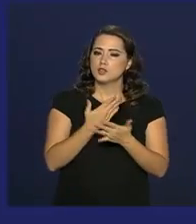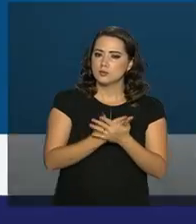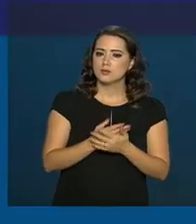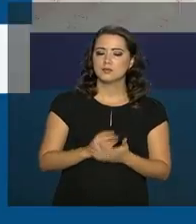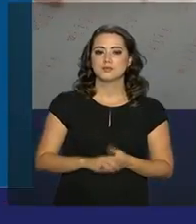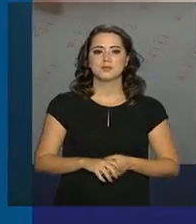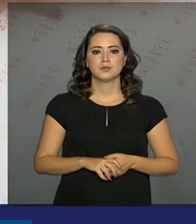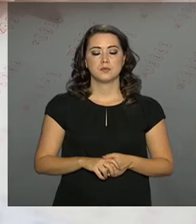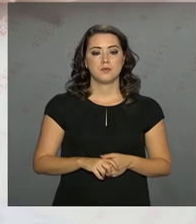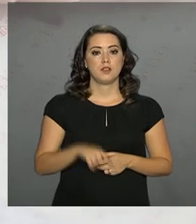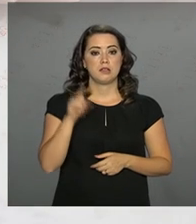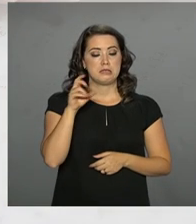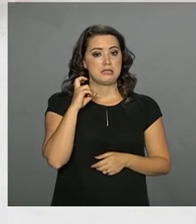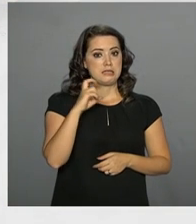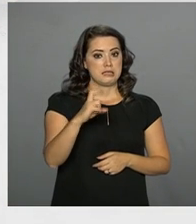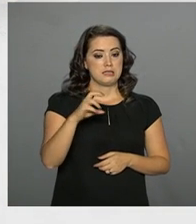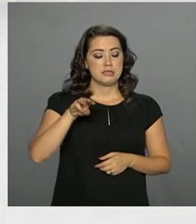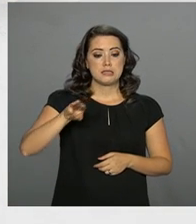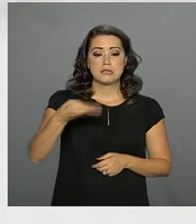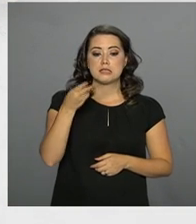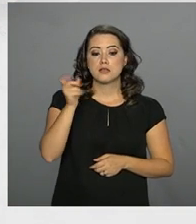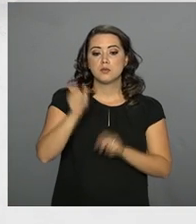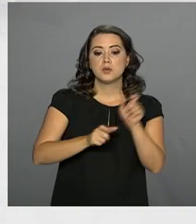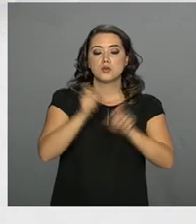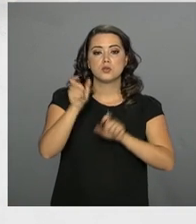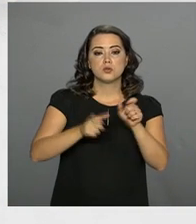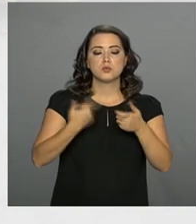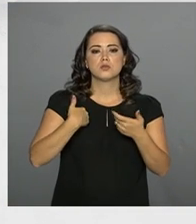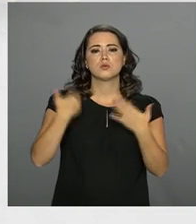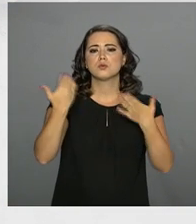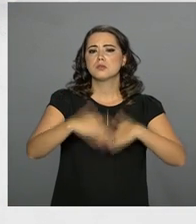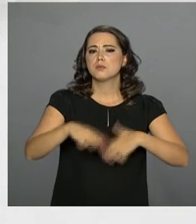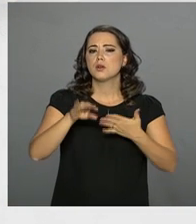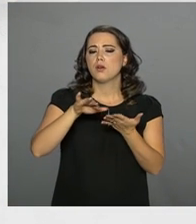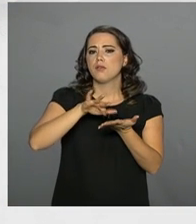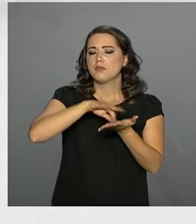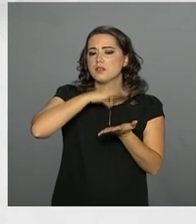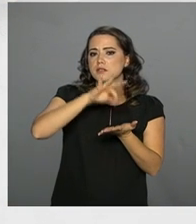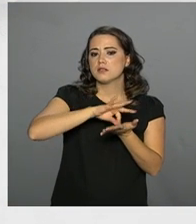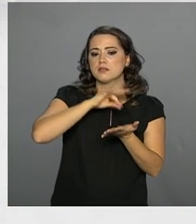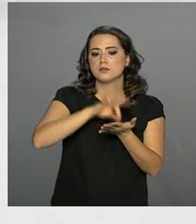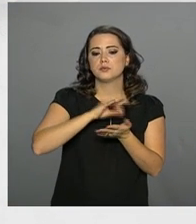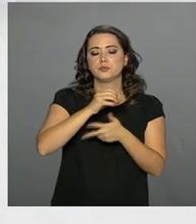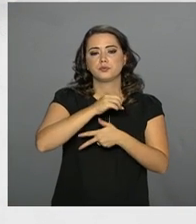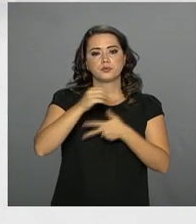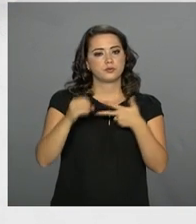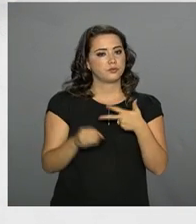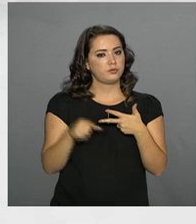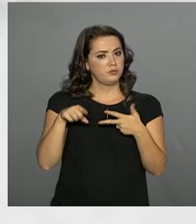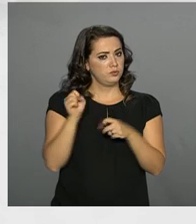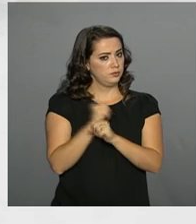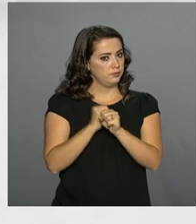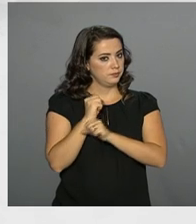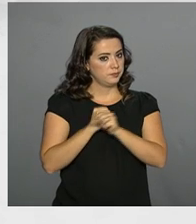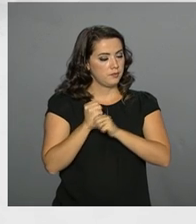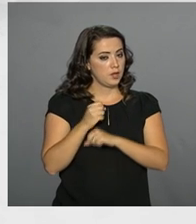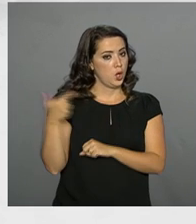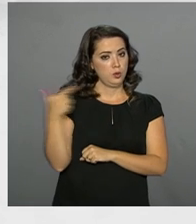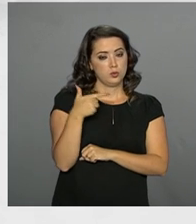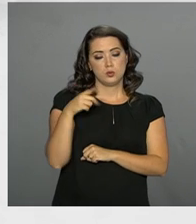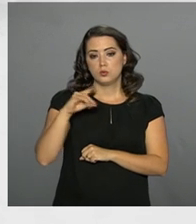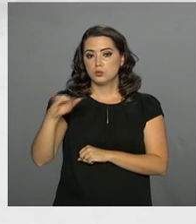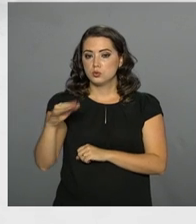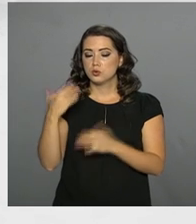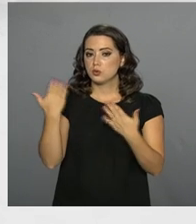mais de cinco milhões e 500 mil candidatos se inscreveram na edição do enem de 2018 no segundo dia de